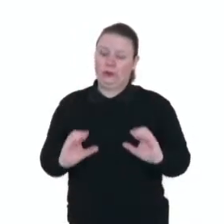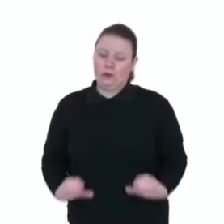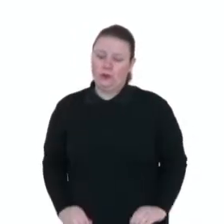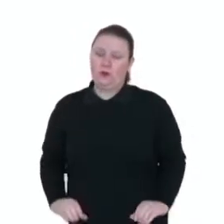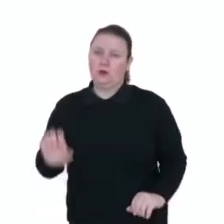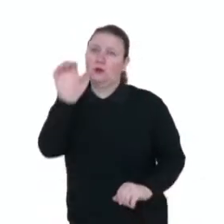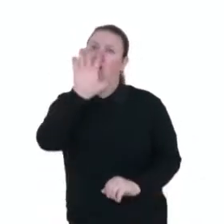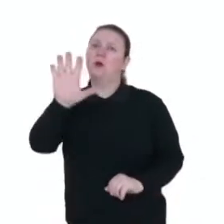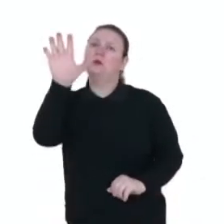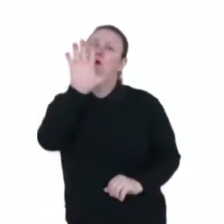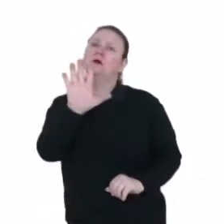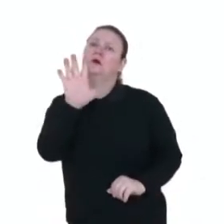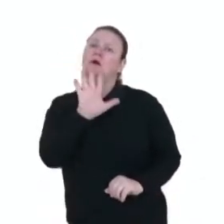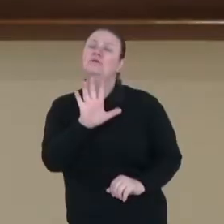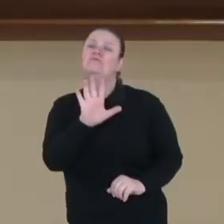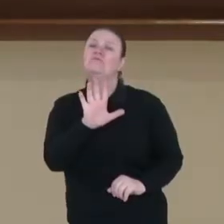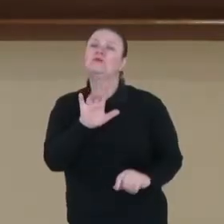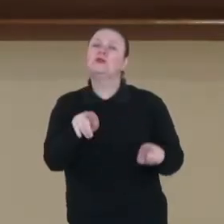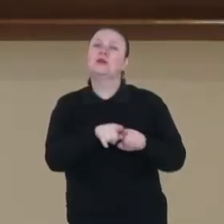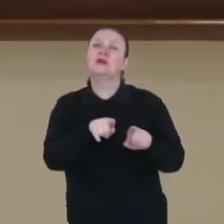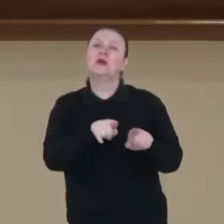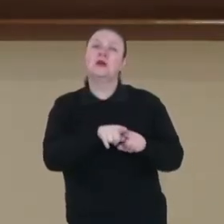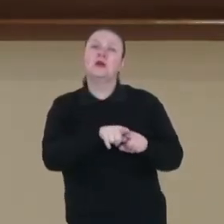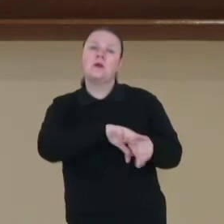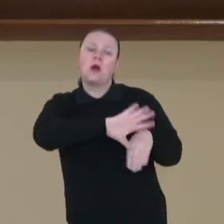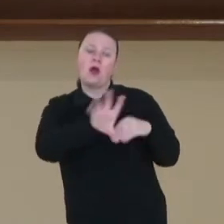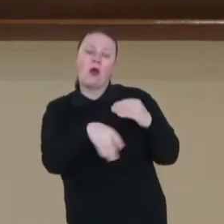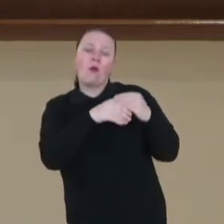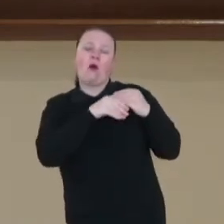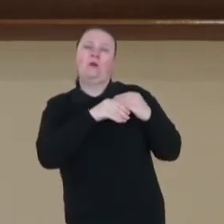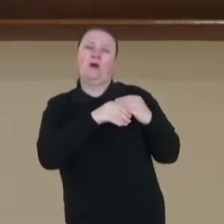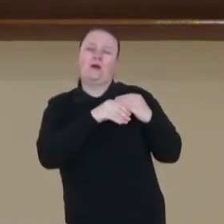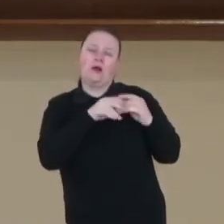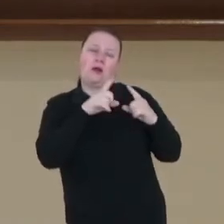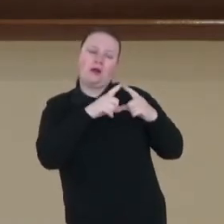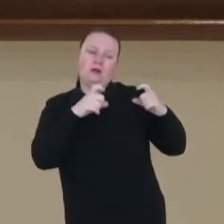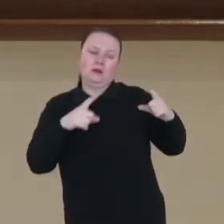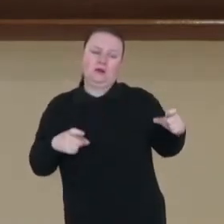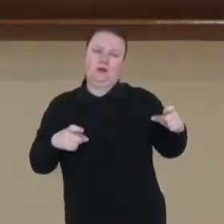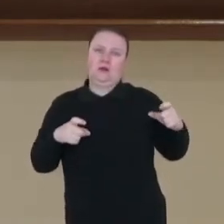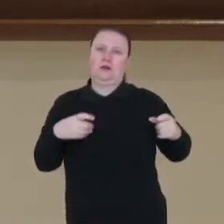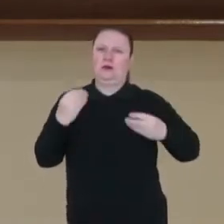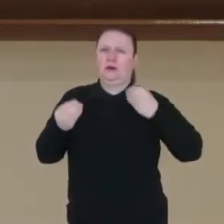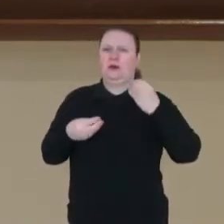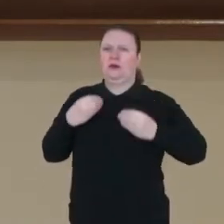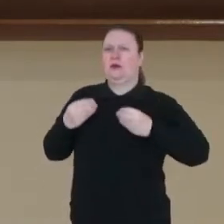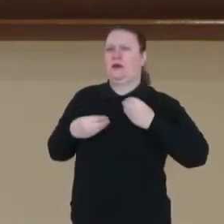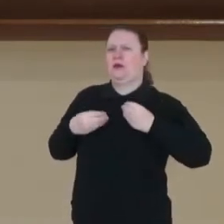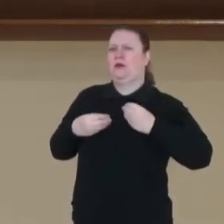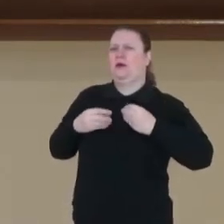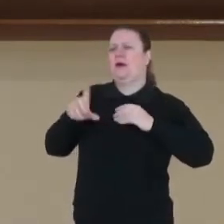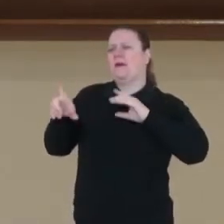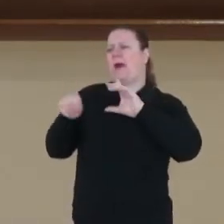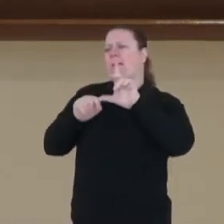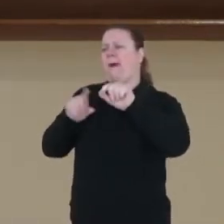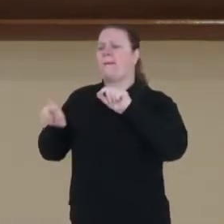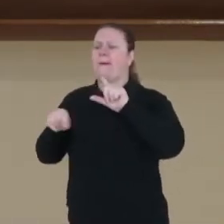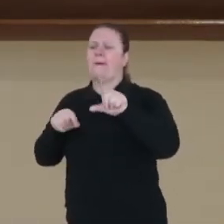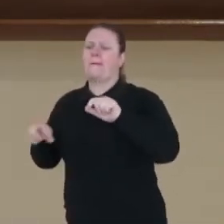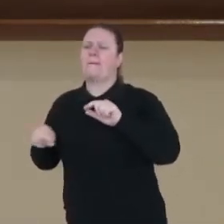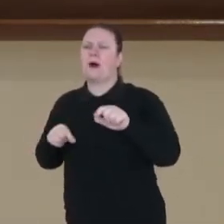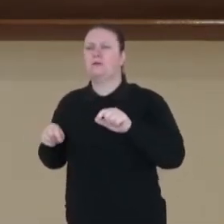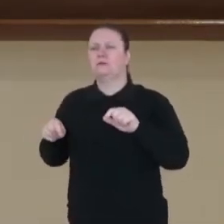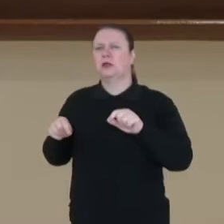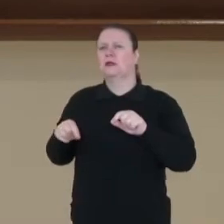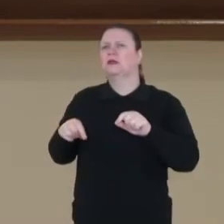europeu ainda era reforçado pela ciência, como a seleção natural de Charles Darwin, que em